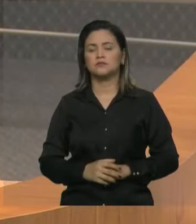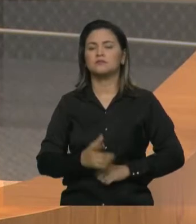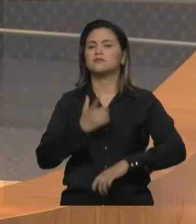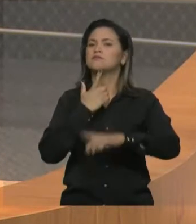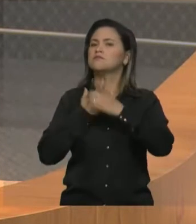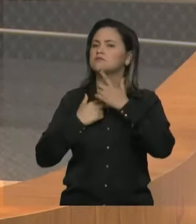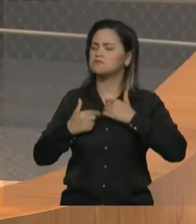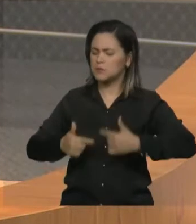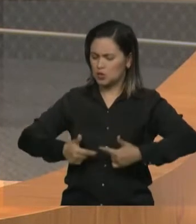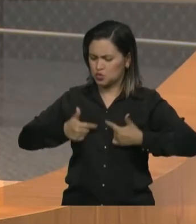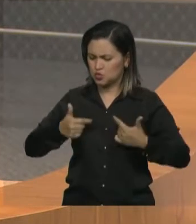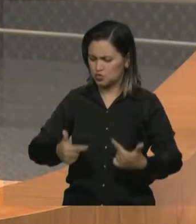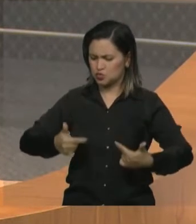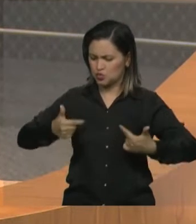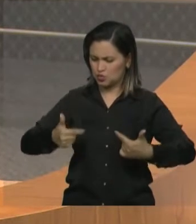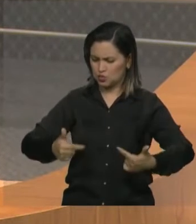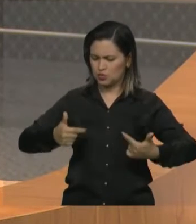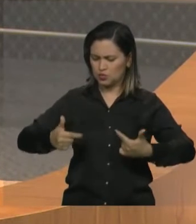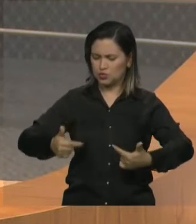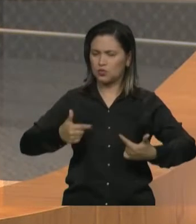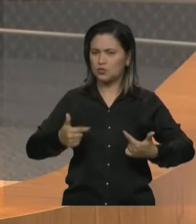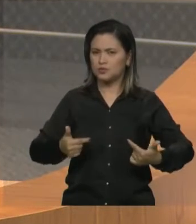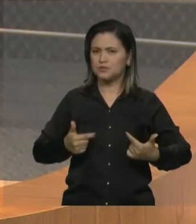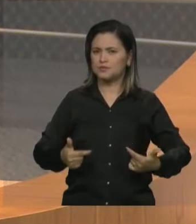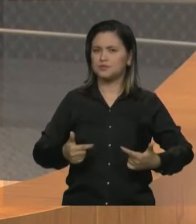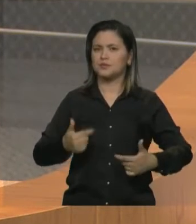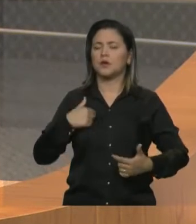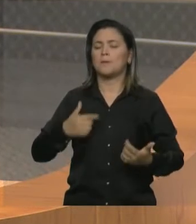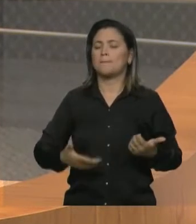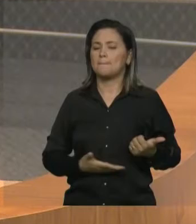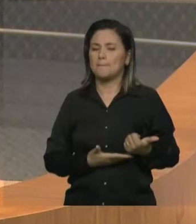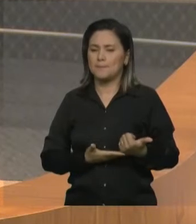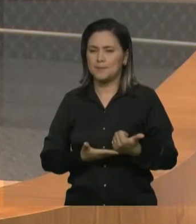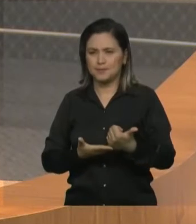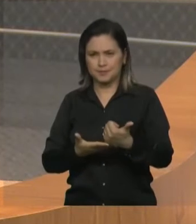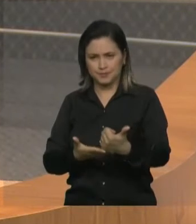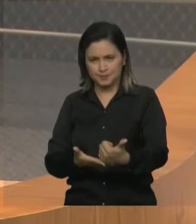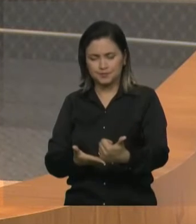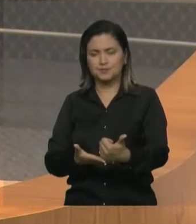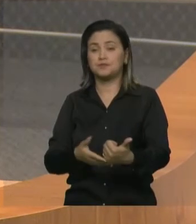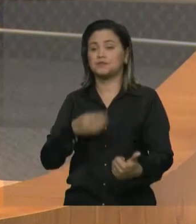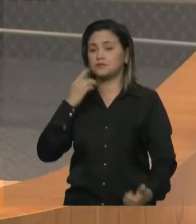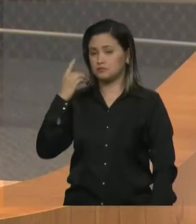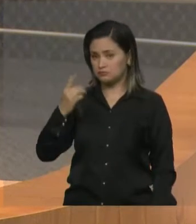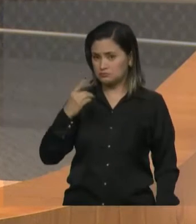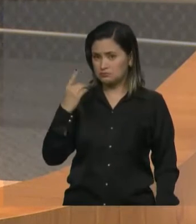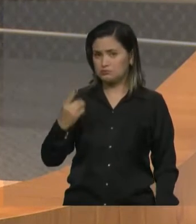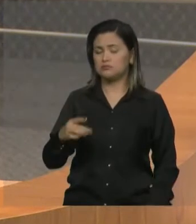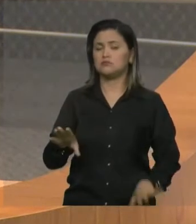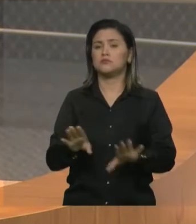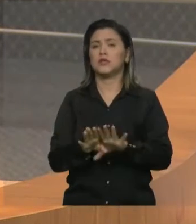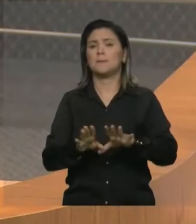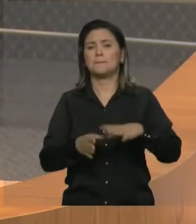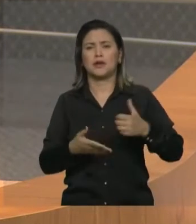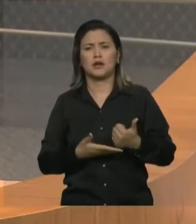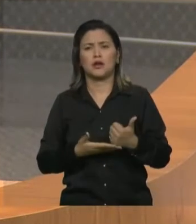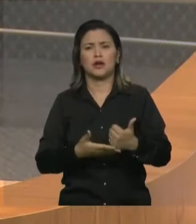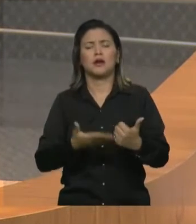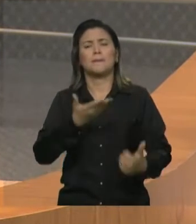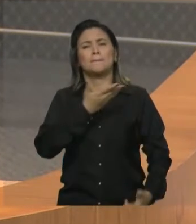você pode contar conosco como parlamentar pode contar conosco como amigo na tua trajetória da pré-candidatura